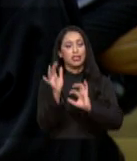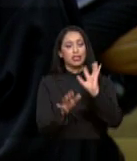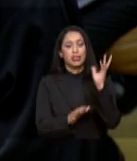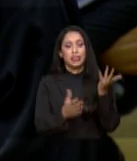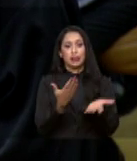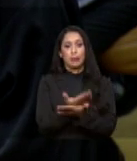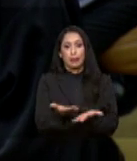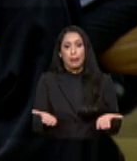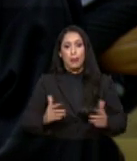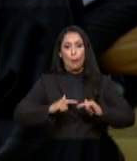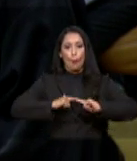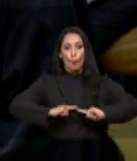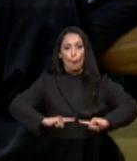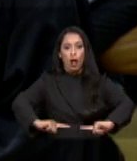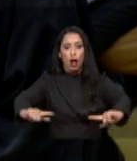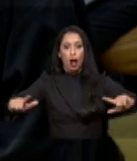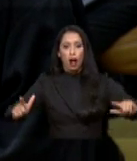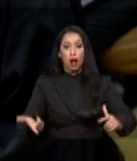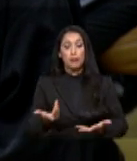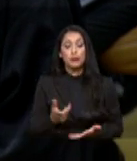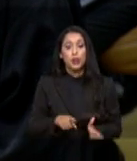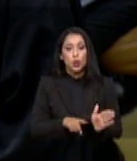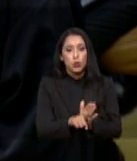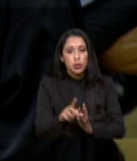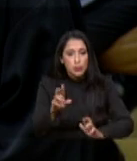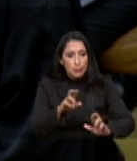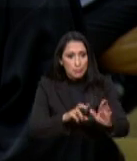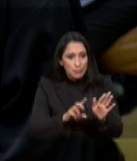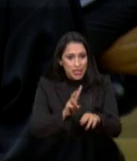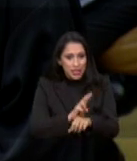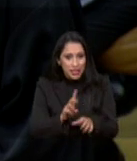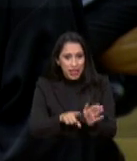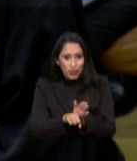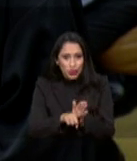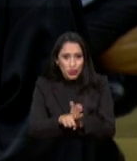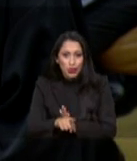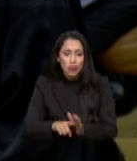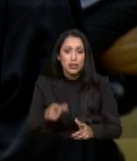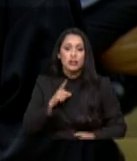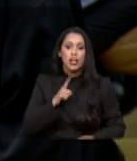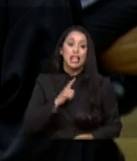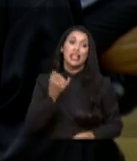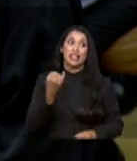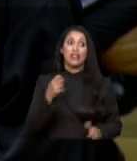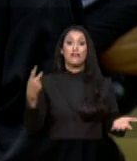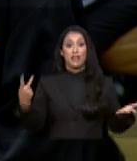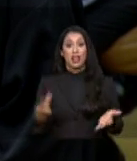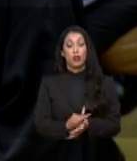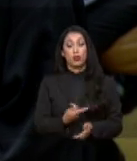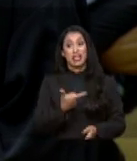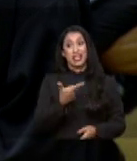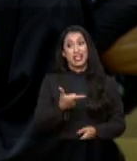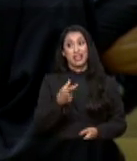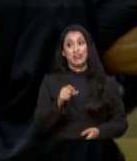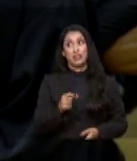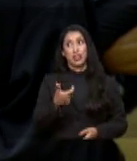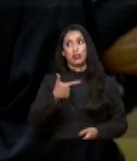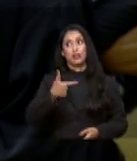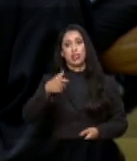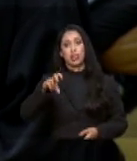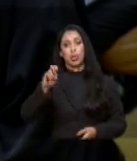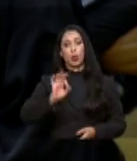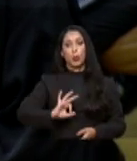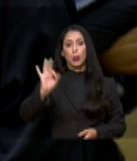em uma savana. Os pesquisadores apontam que tal ponto será atingido se 20 a 25%